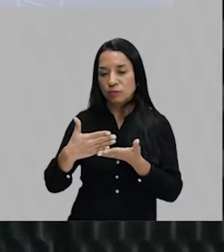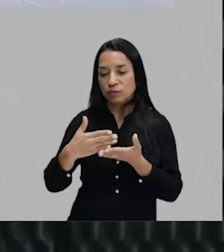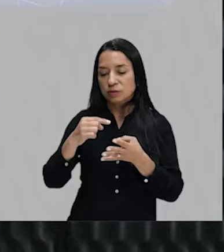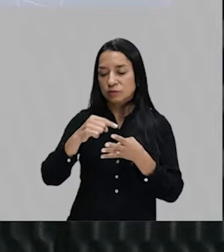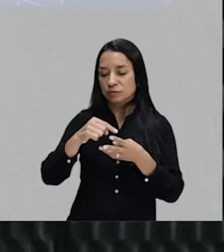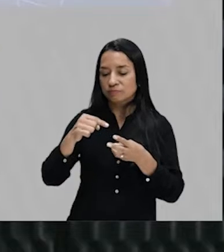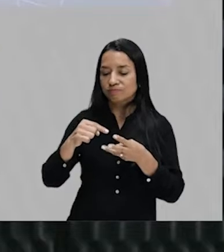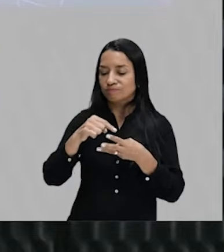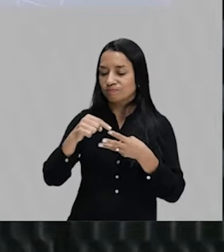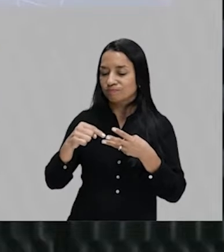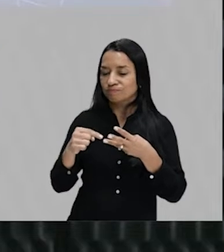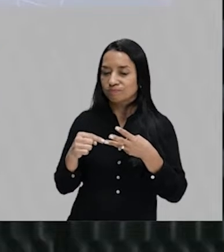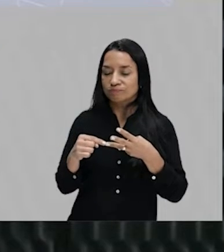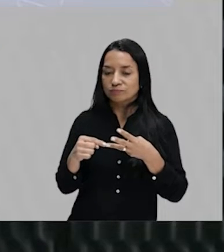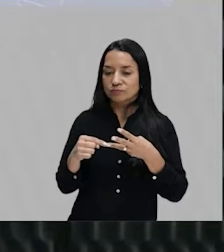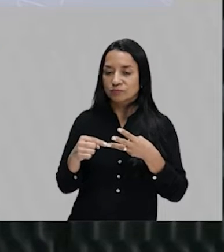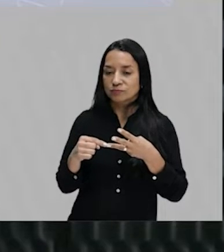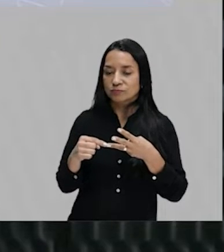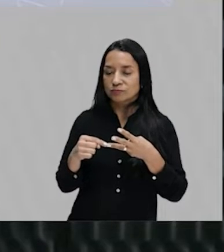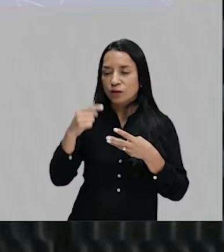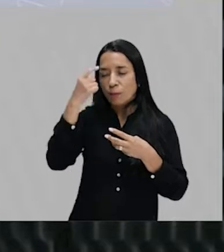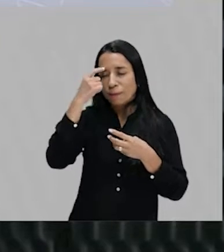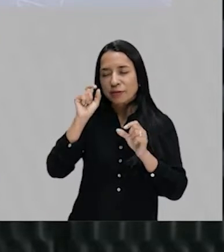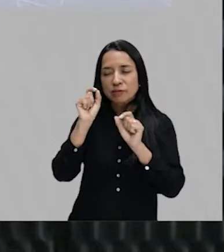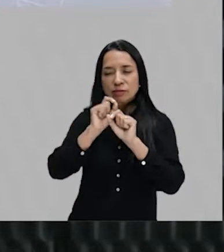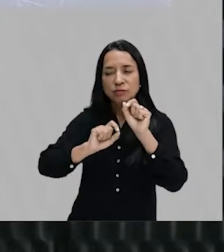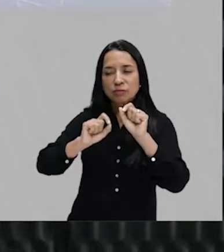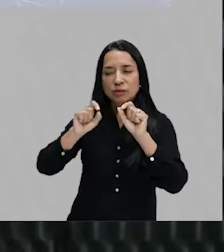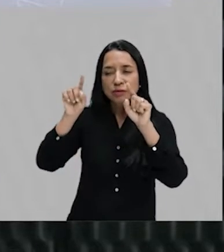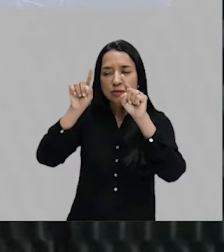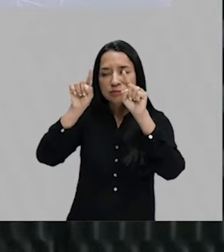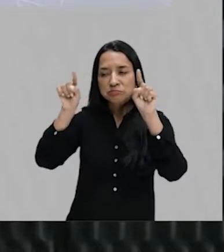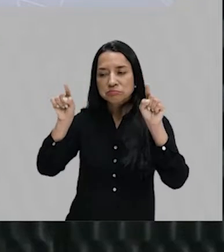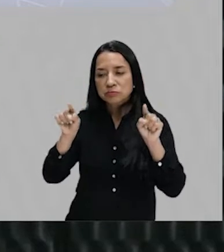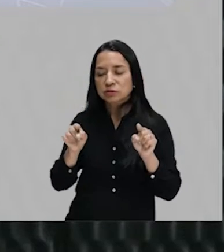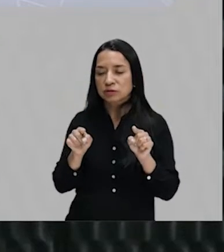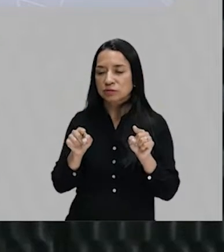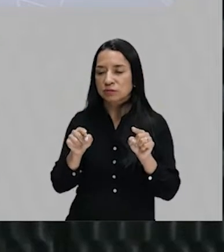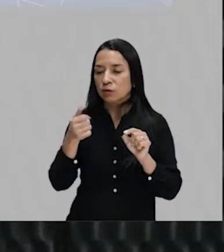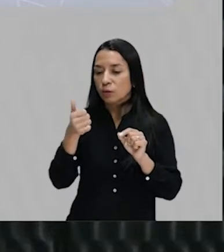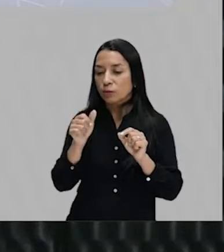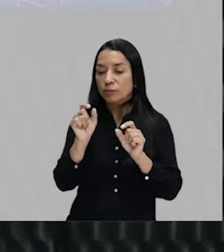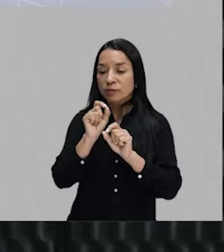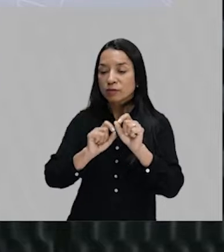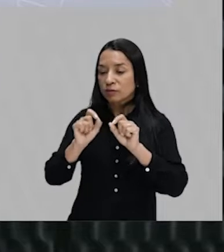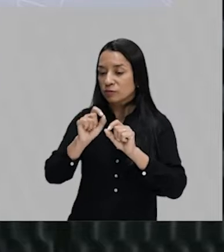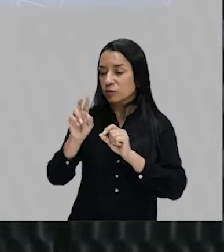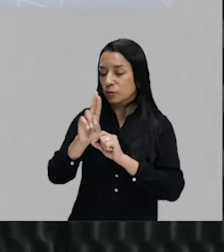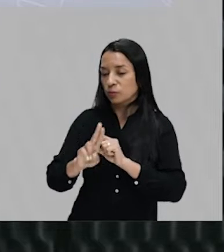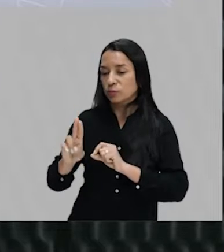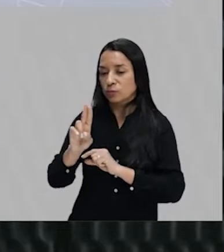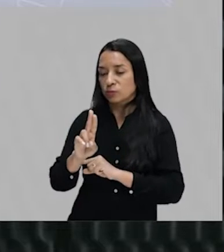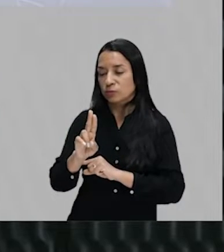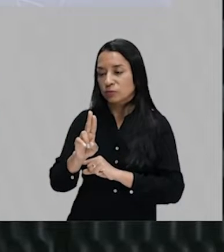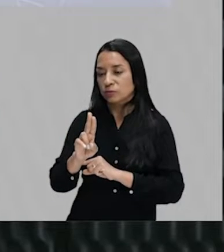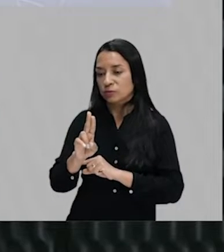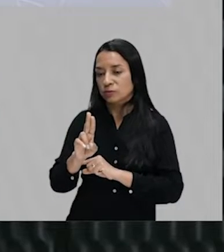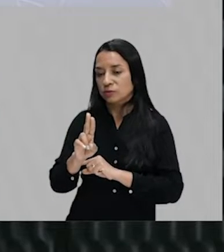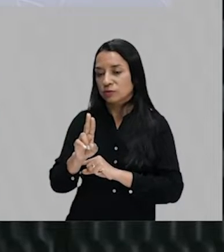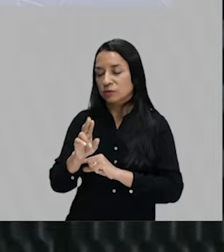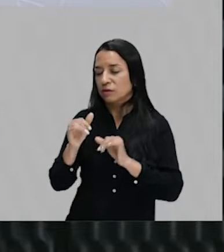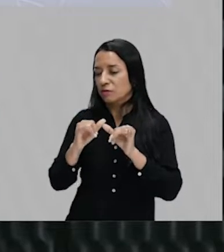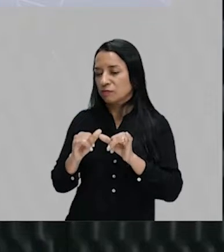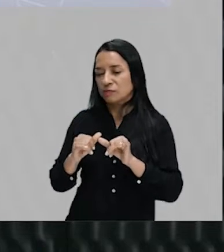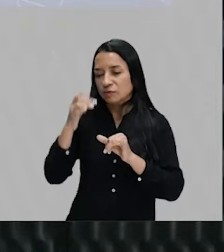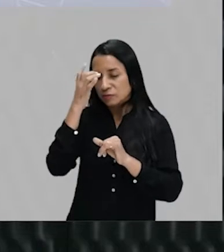ela encara os elementos O que que você pensa nas Chaves né que a representação do conjunto é a primeira coisa que você bota as chaves e fica até mais de